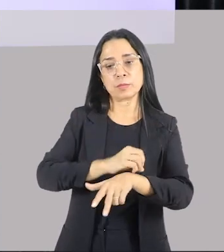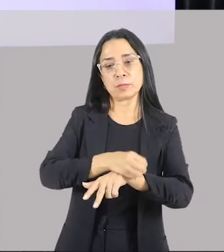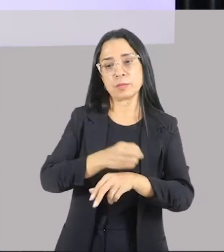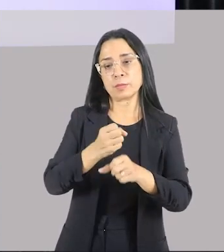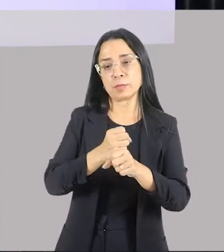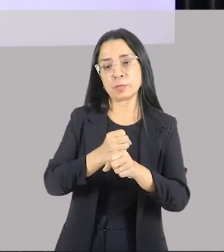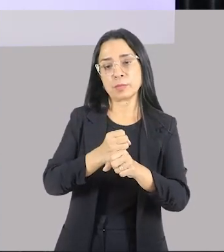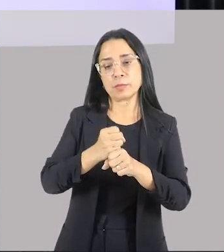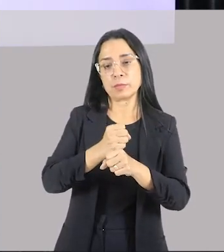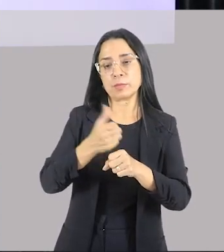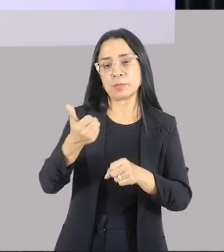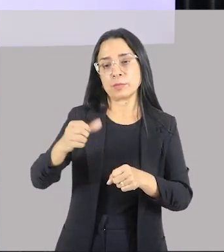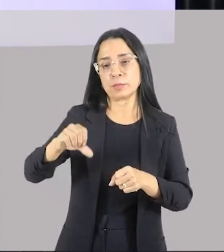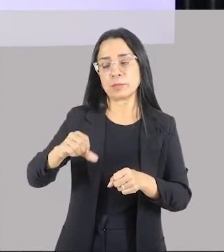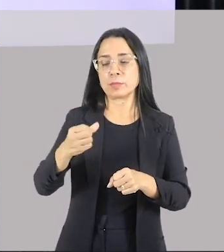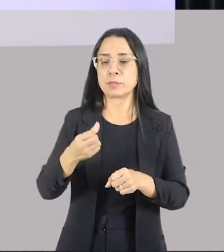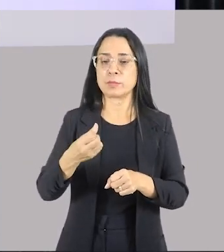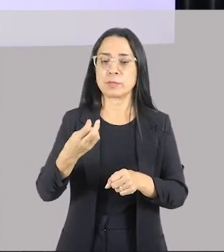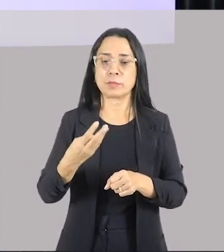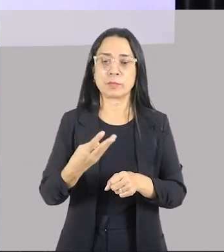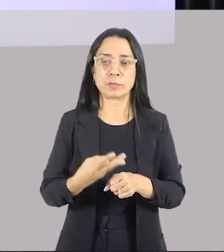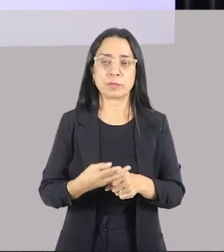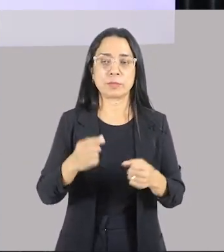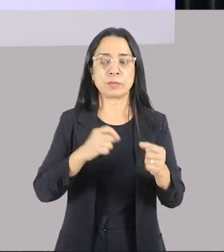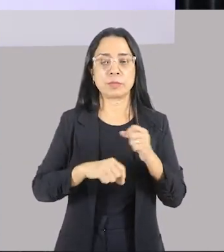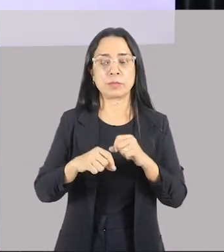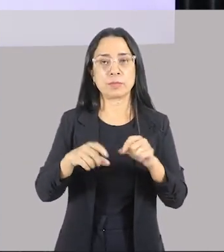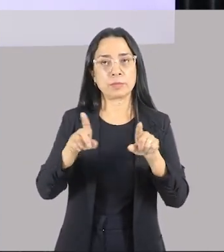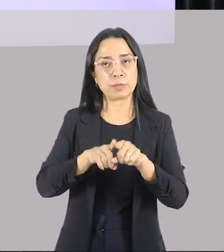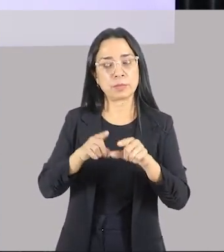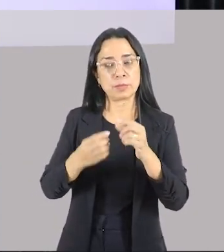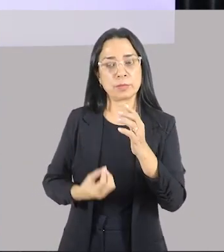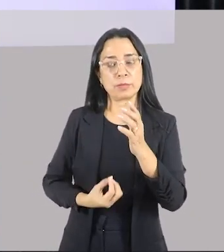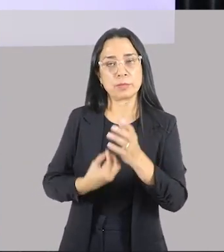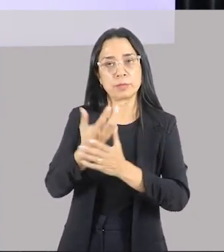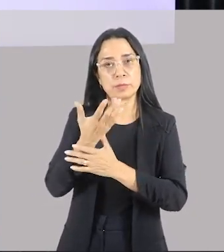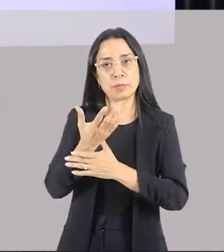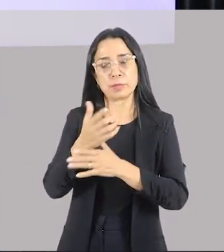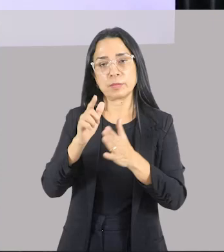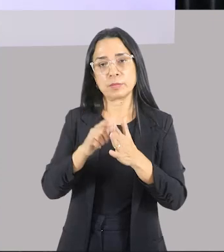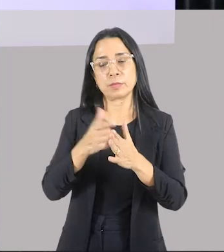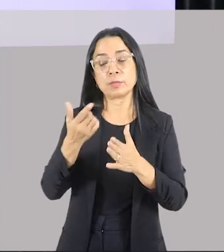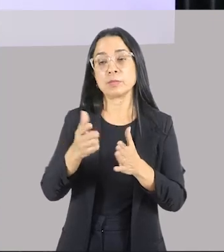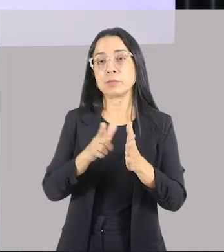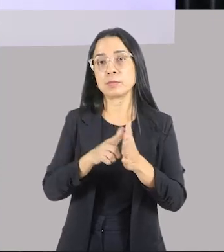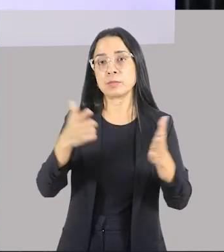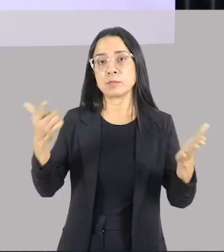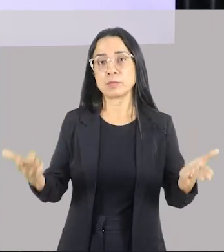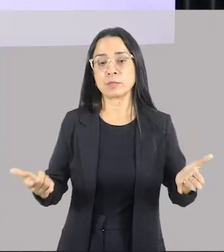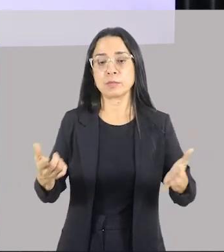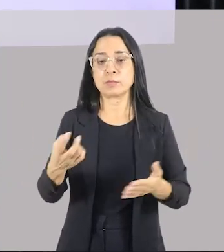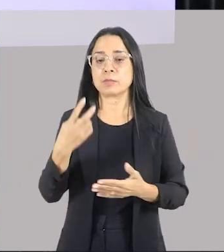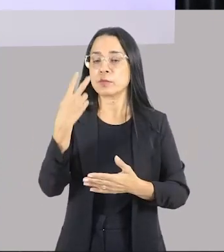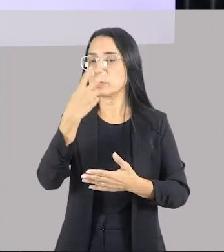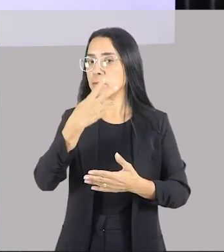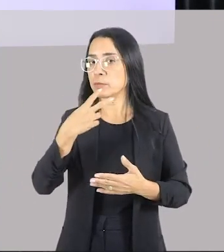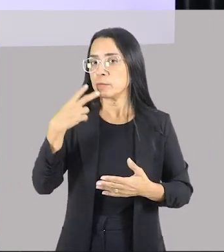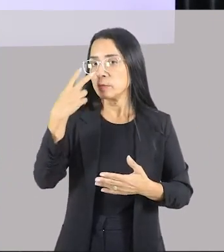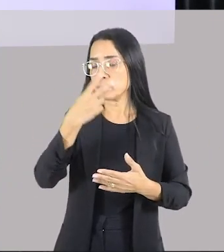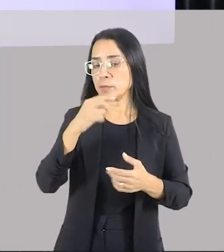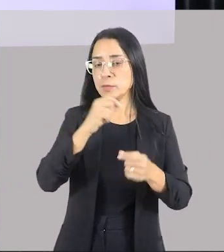só o tempo aí, né, e também a criação do jornal Voz do Trabalhador. Então, são instrumentos, são mecanismos, é